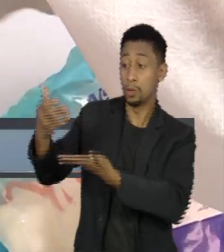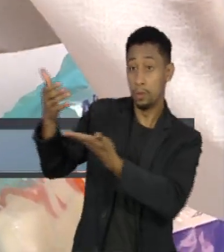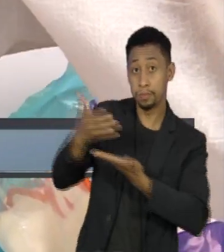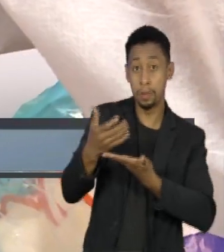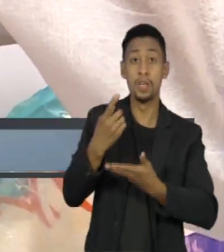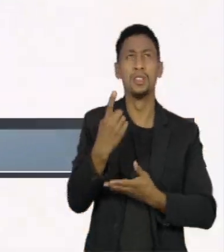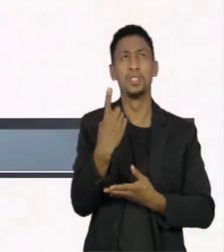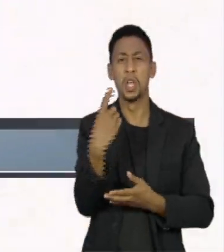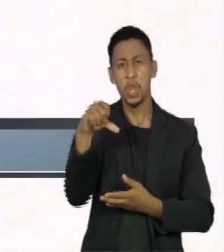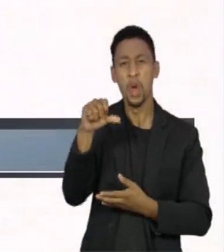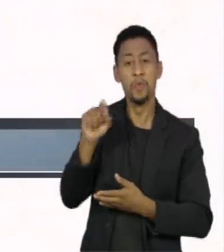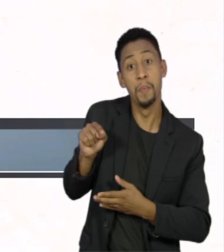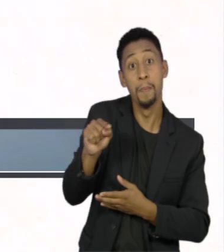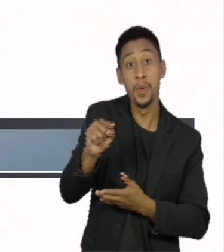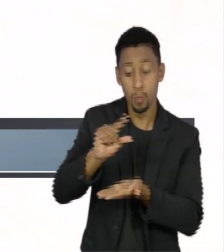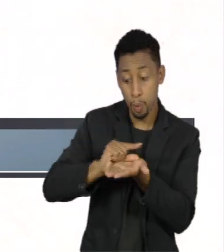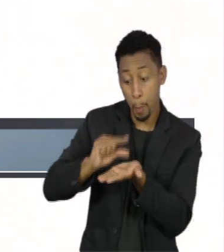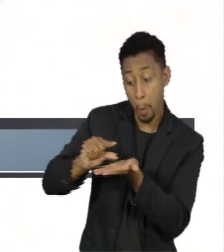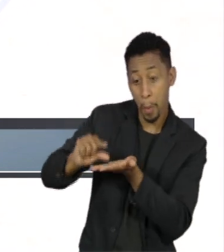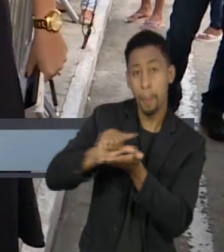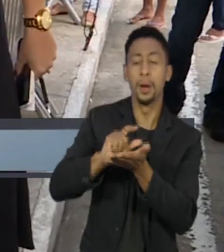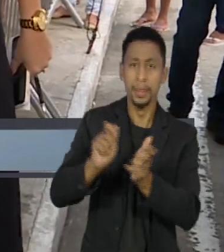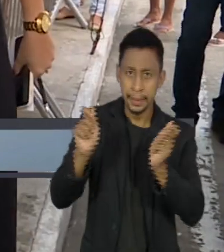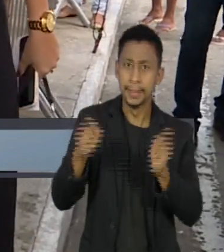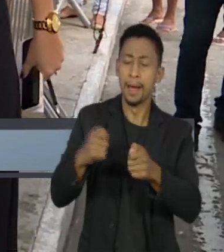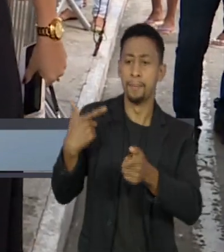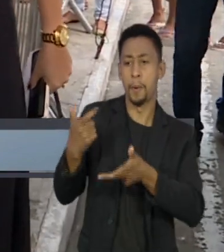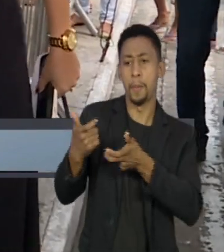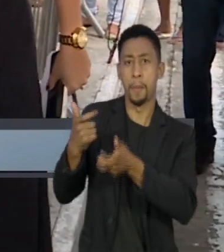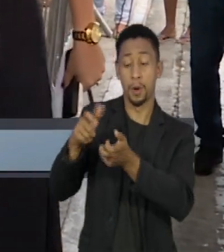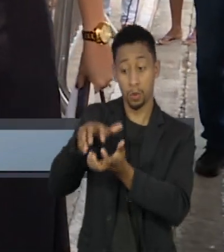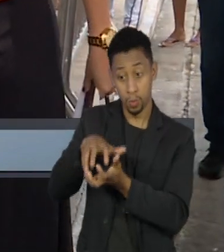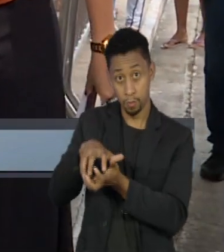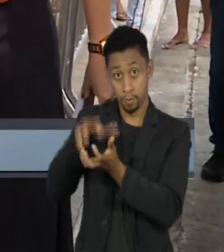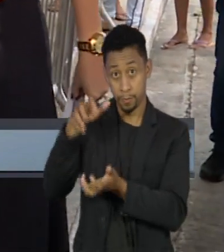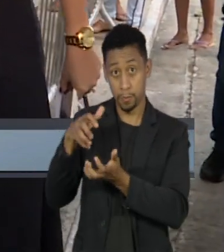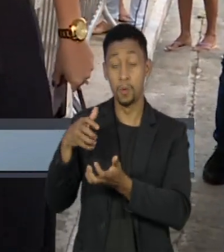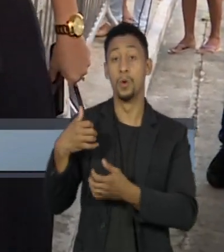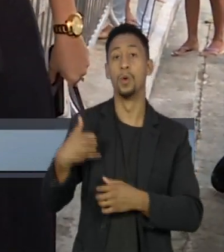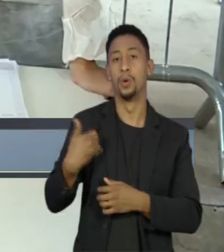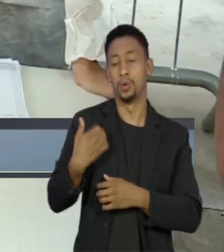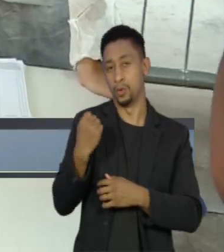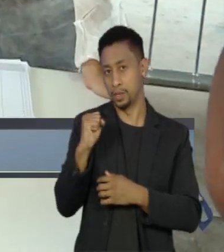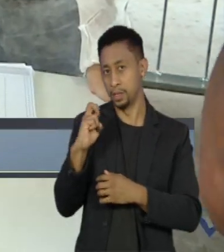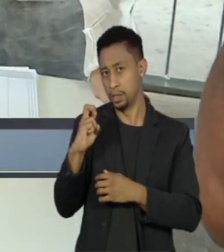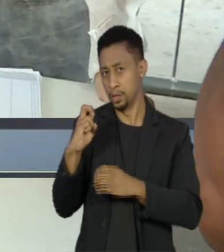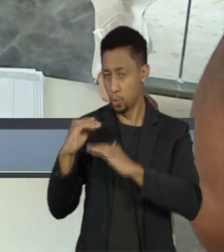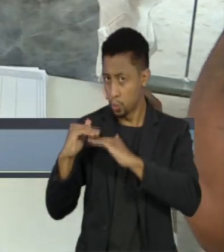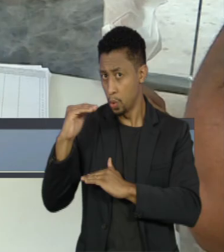mil doses, número suficiente para vacinar, além dos idosos de 85 anos ou mais,